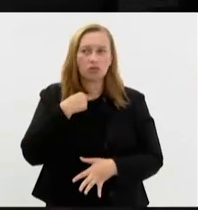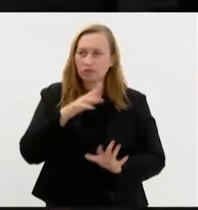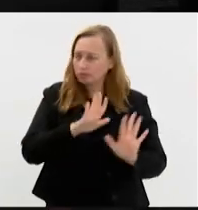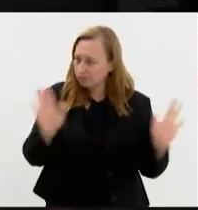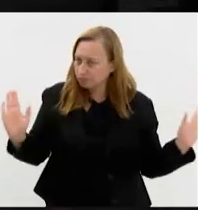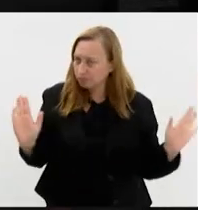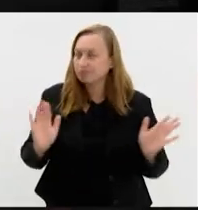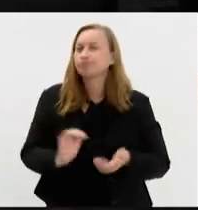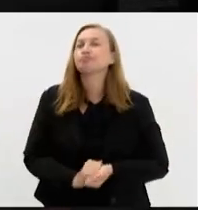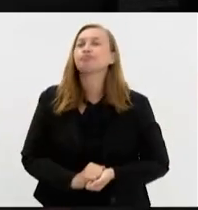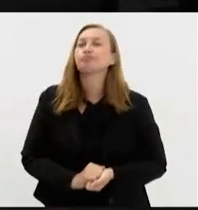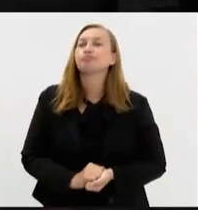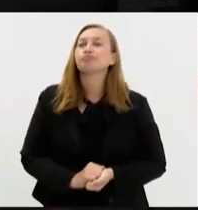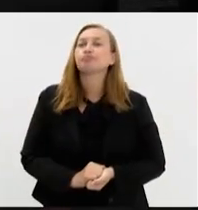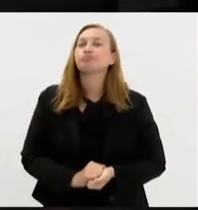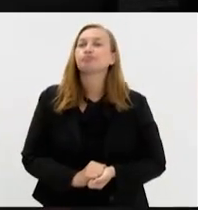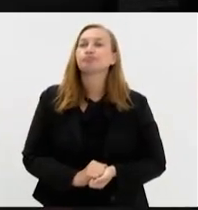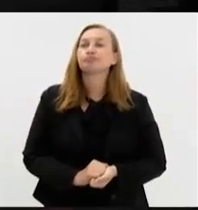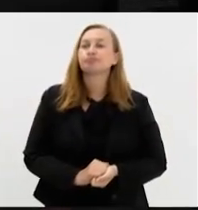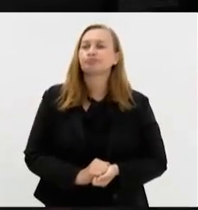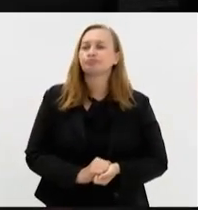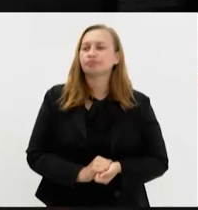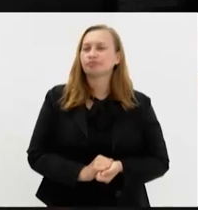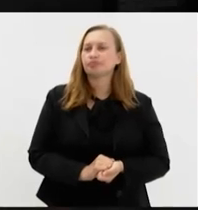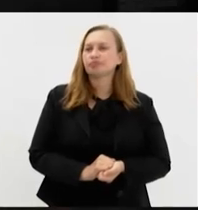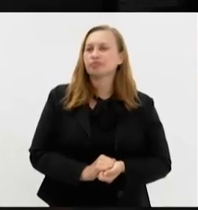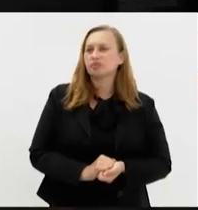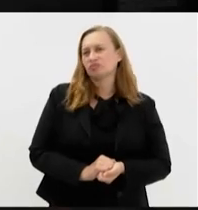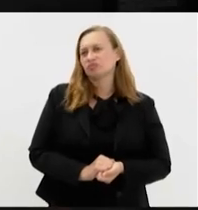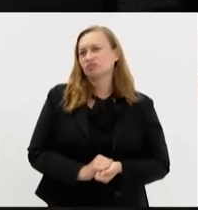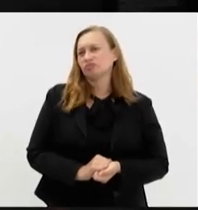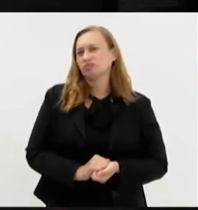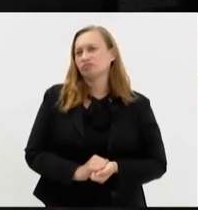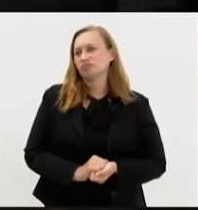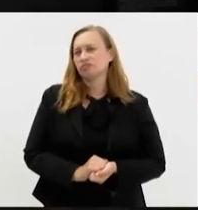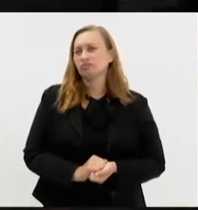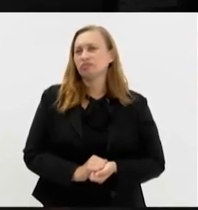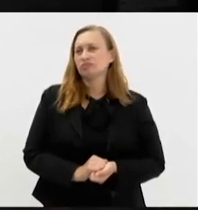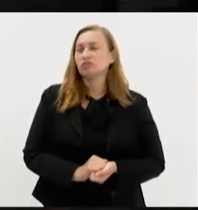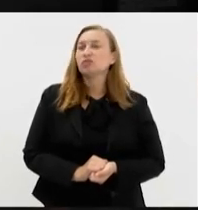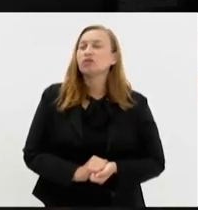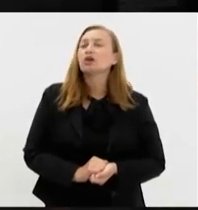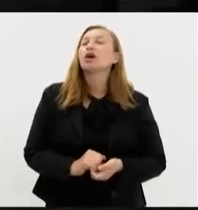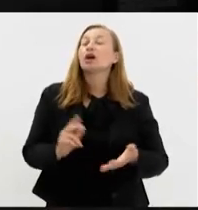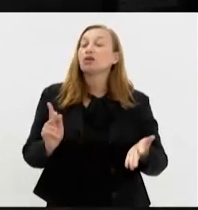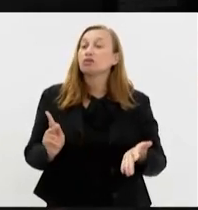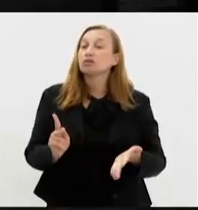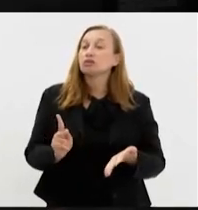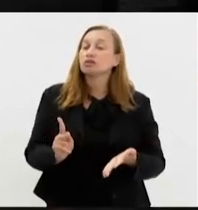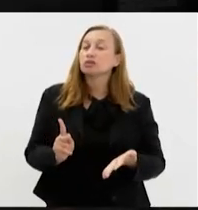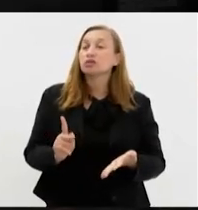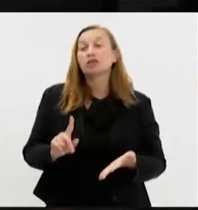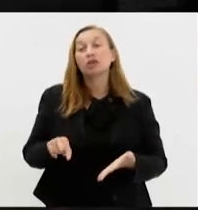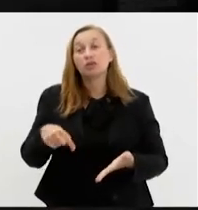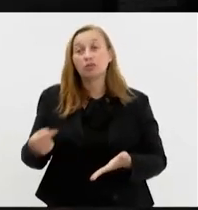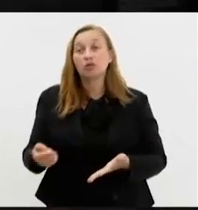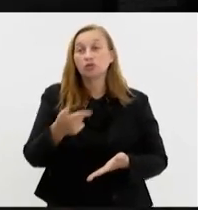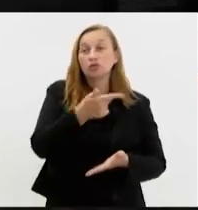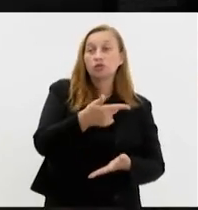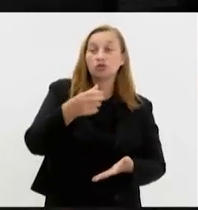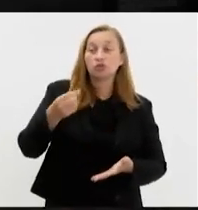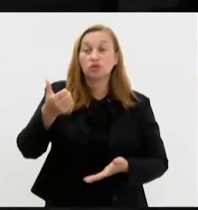difamação atentados a honra de candidatos e sequencialmente surge aí a partir de 2009 Como